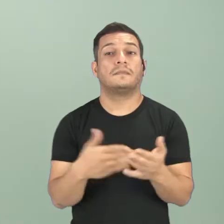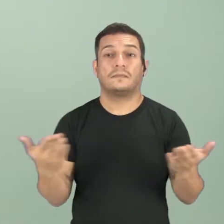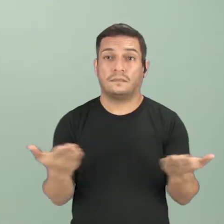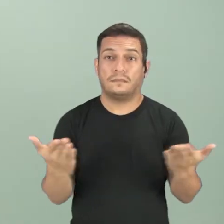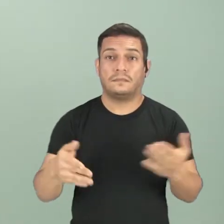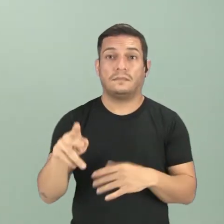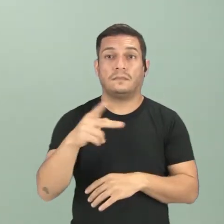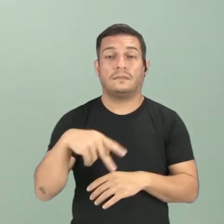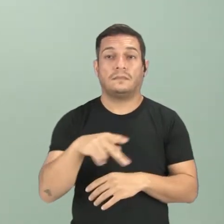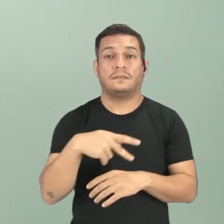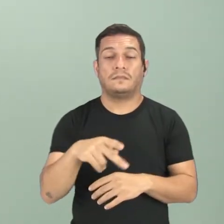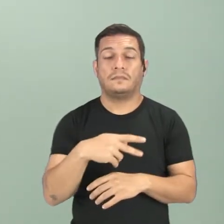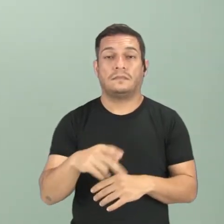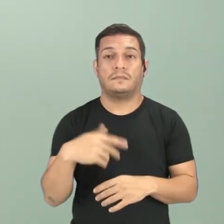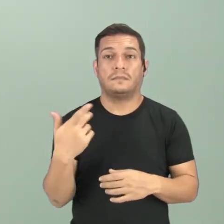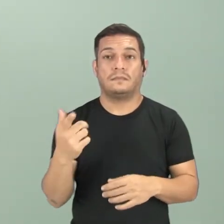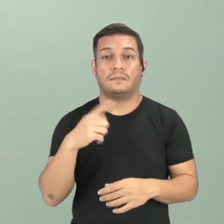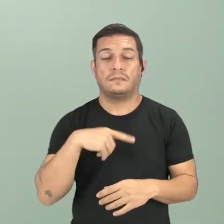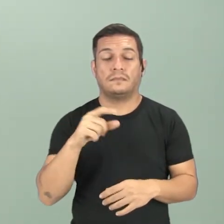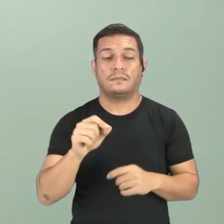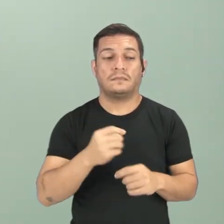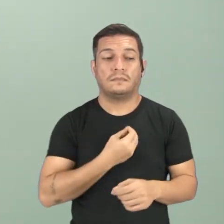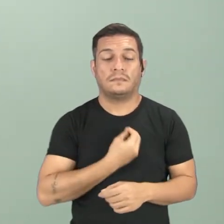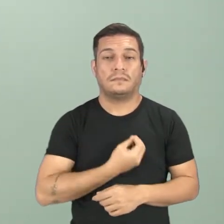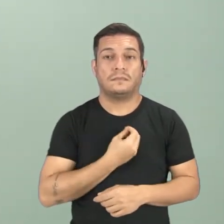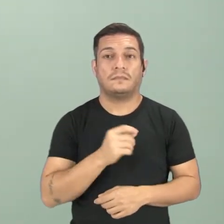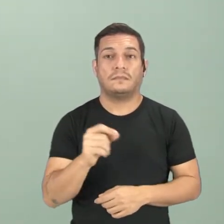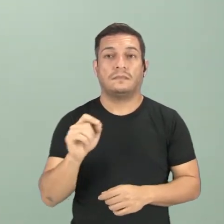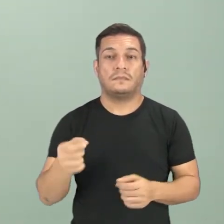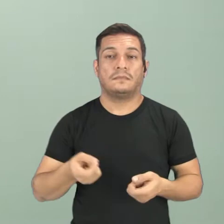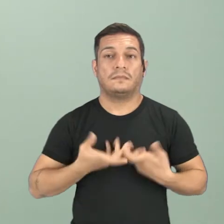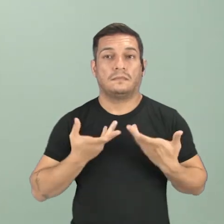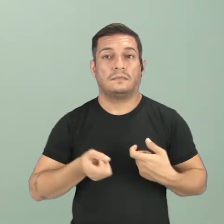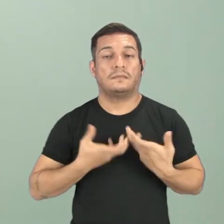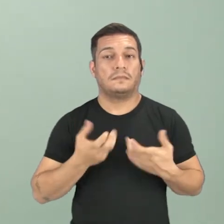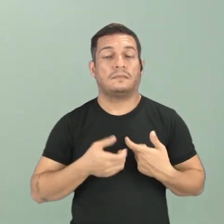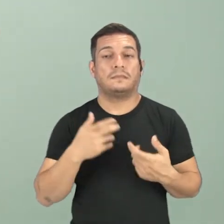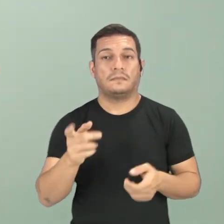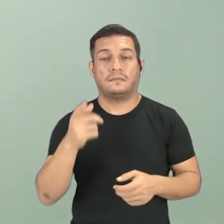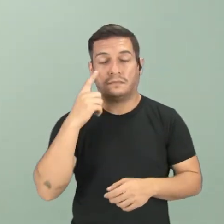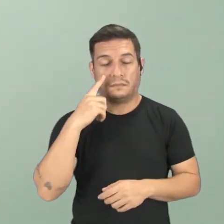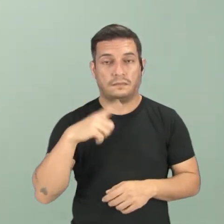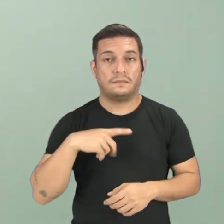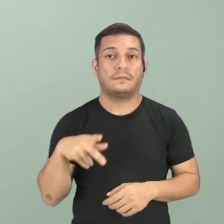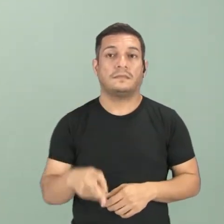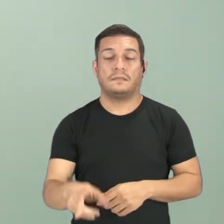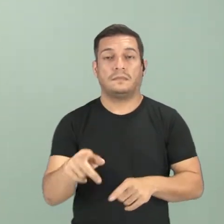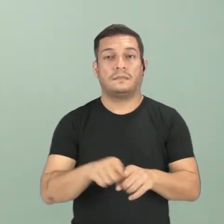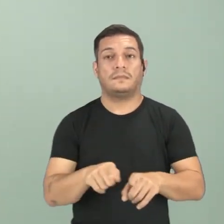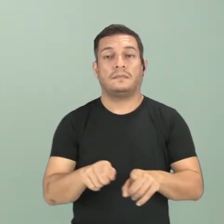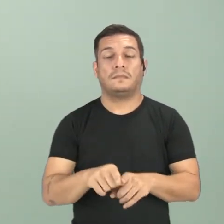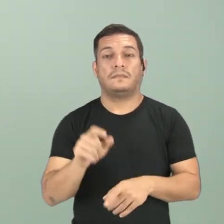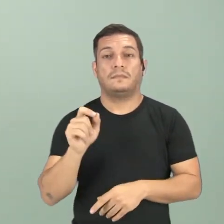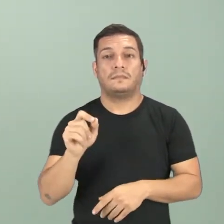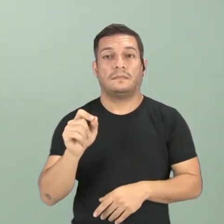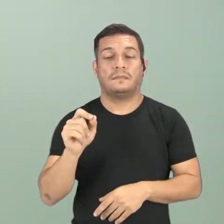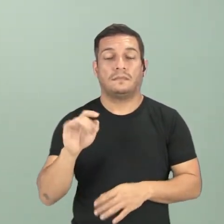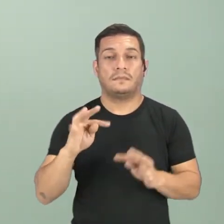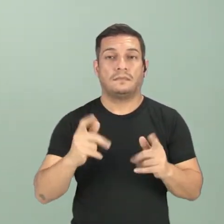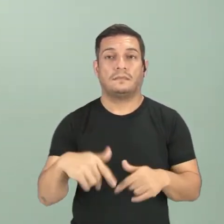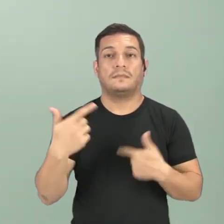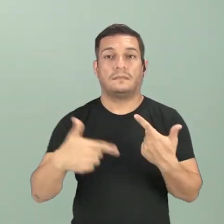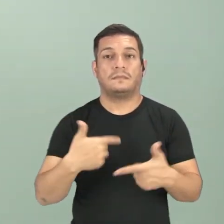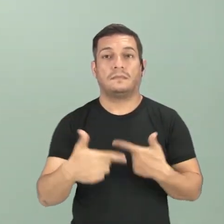nosso país e com uma atuação expressiva, dando continuidade, digamos assim, a todo